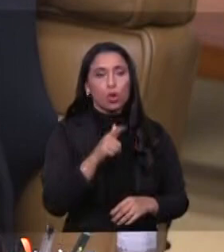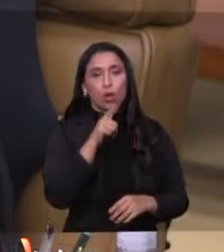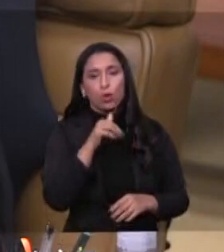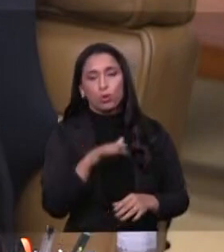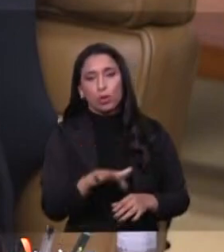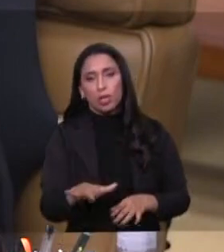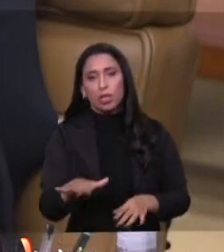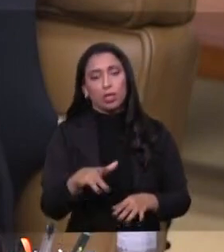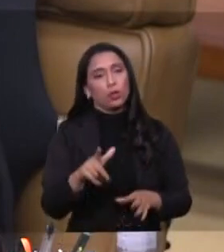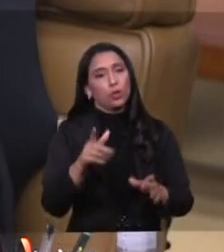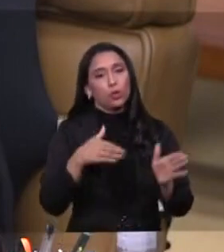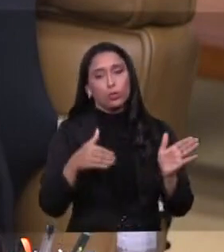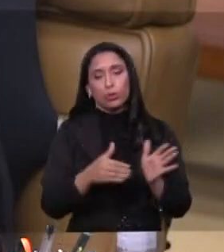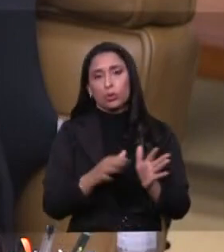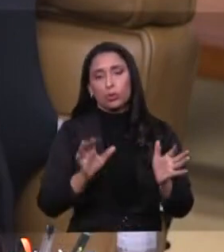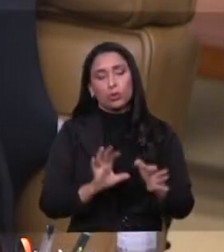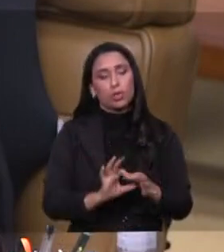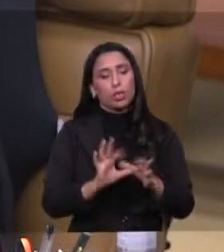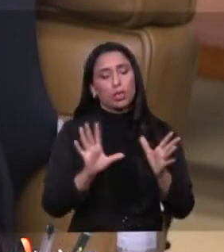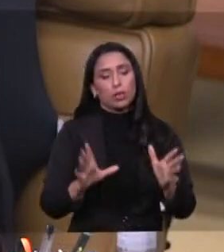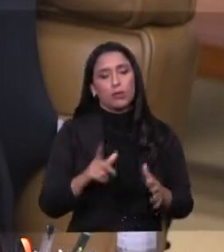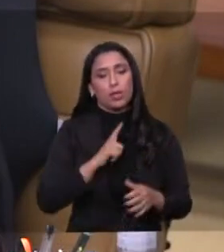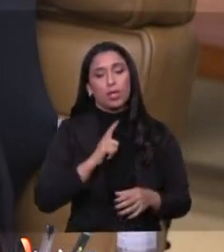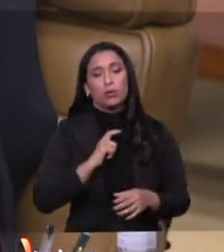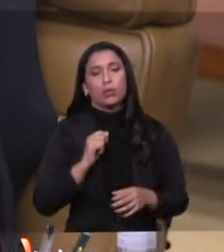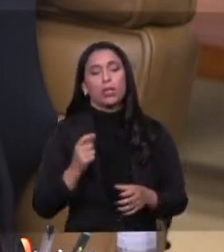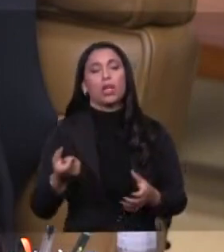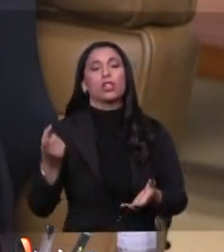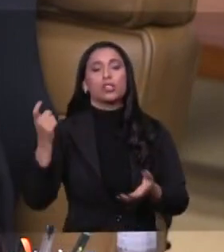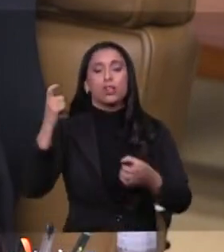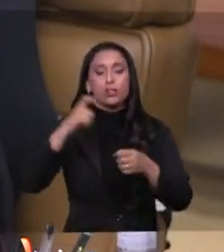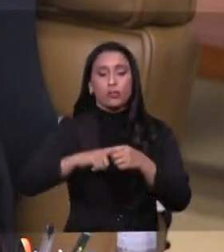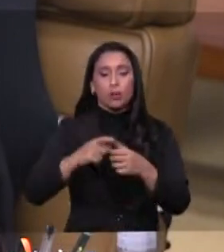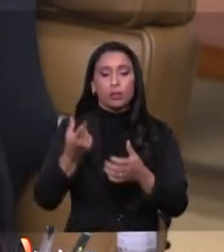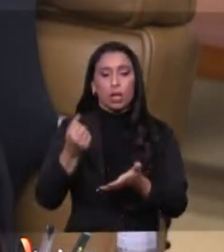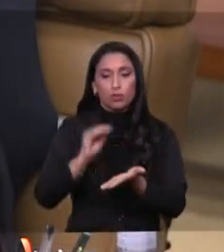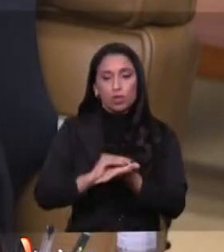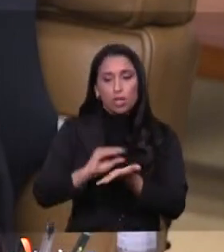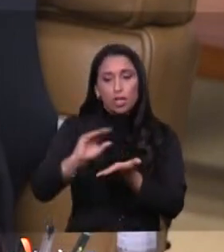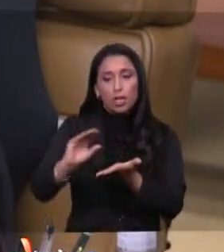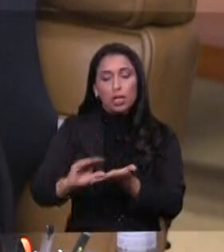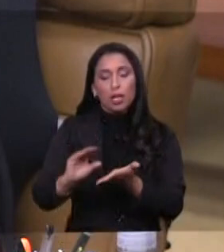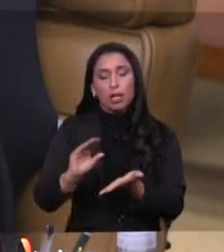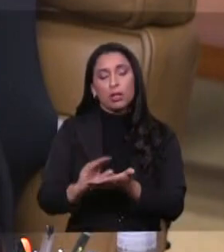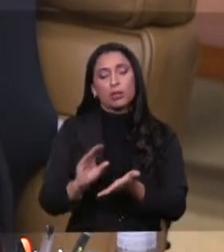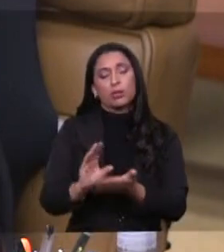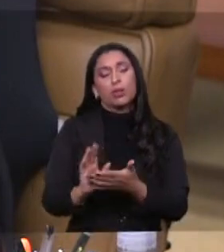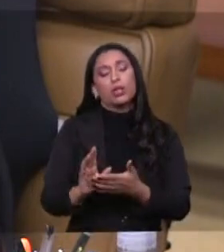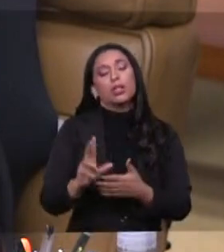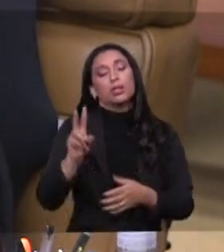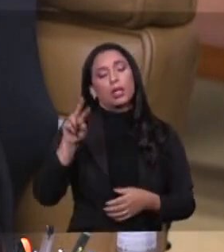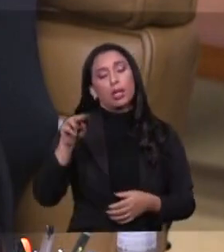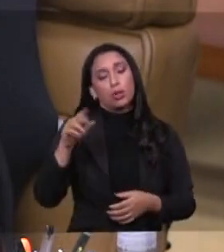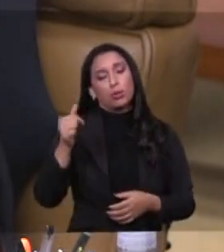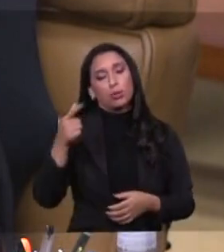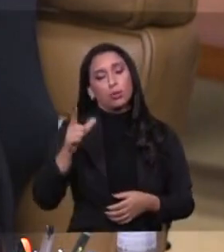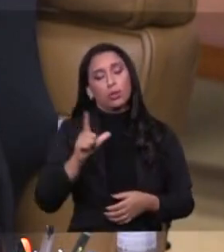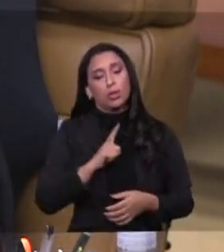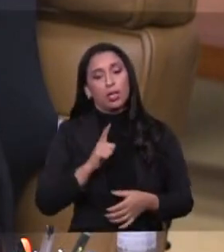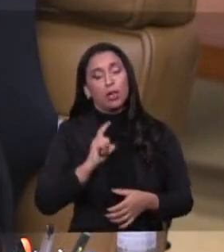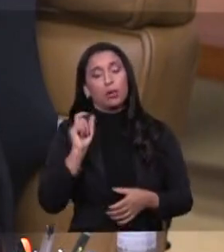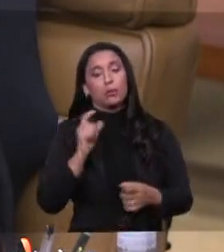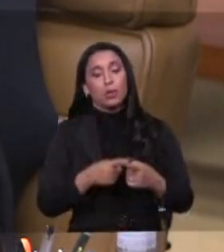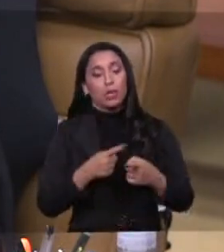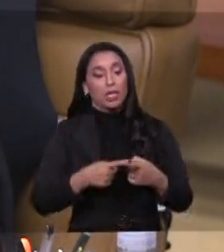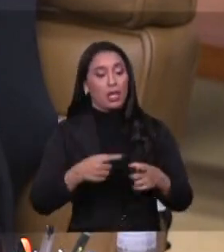existentes, não assistindo ao particular direito à indenização ou ação em face da União pela circunstância da